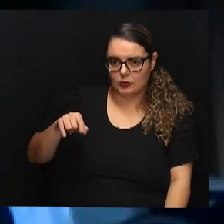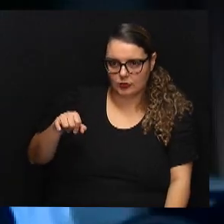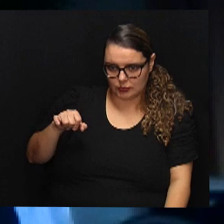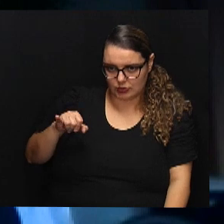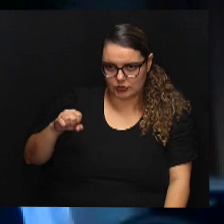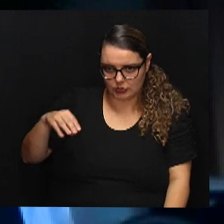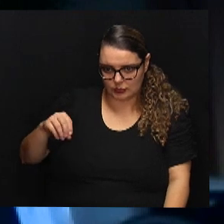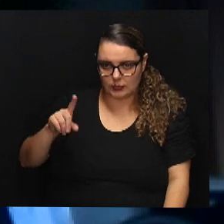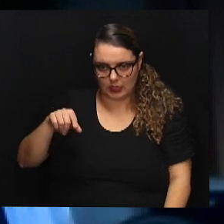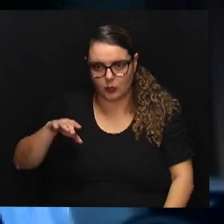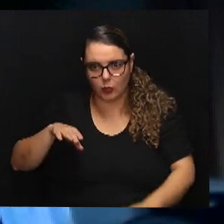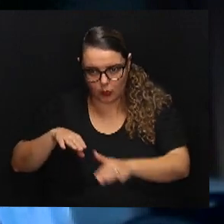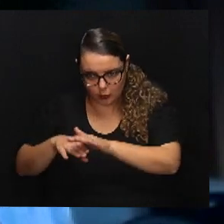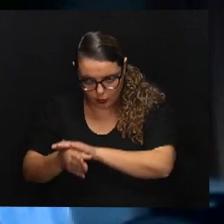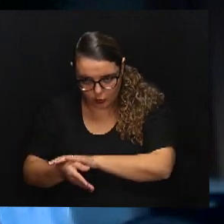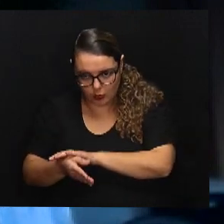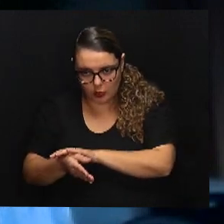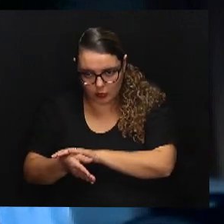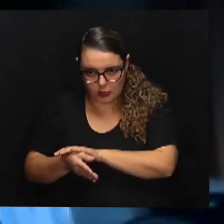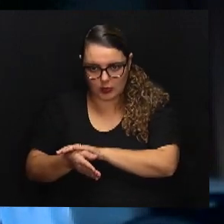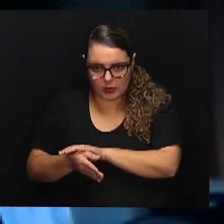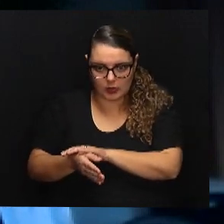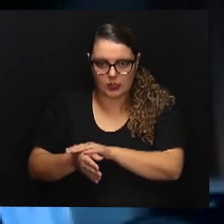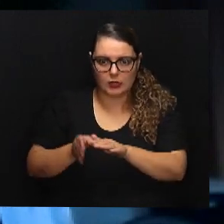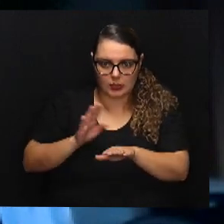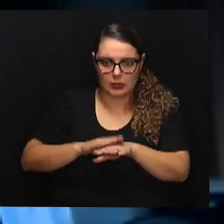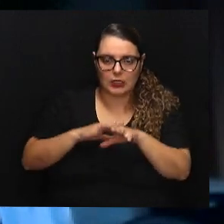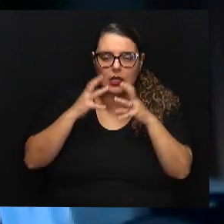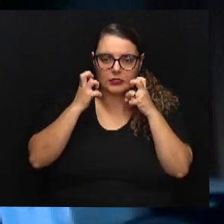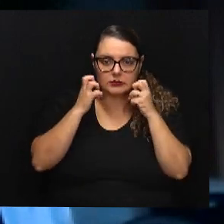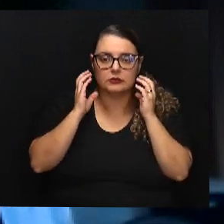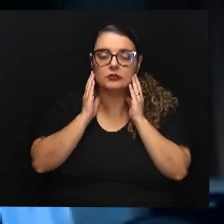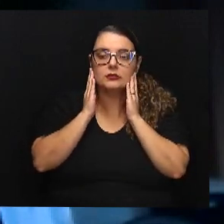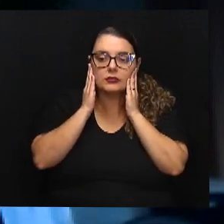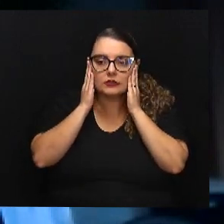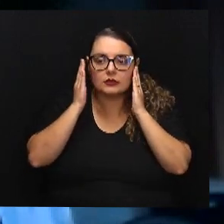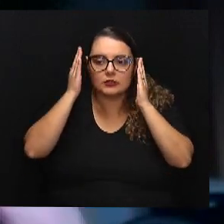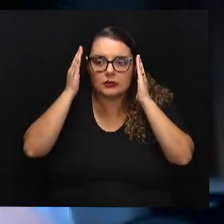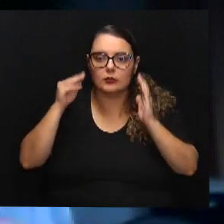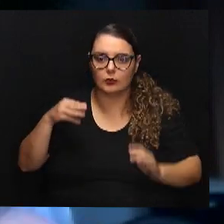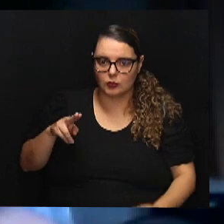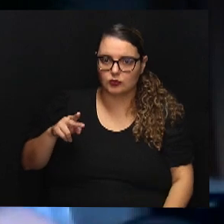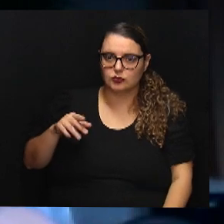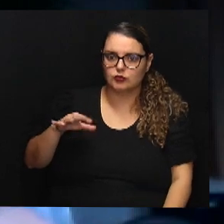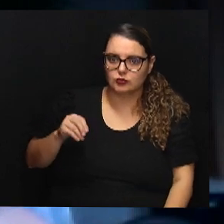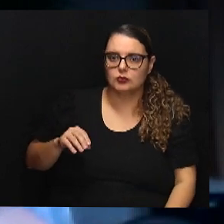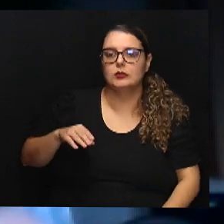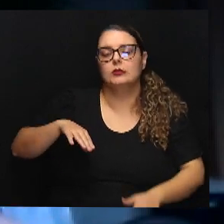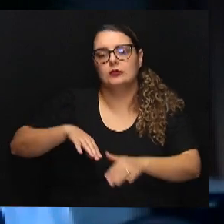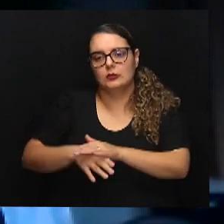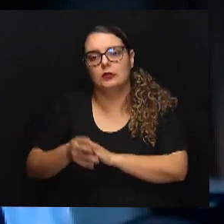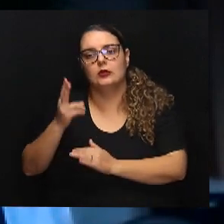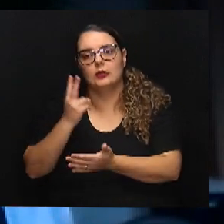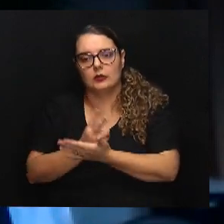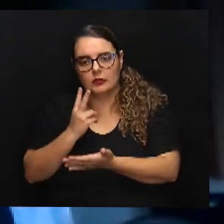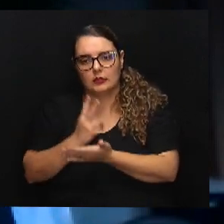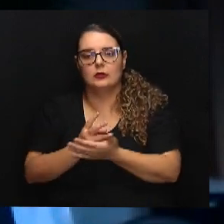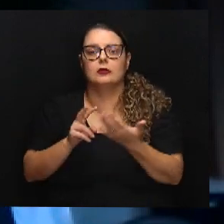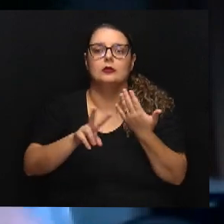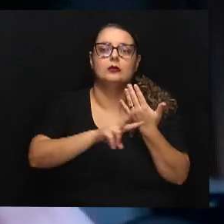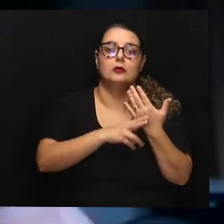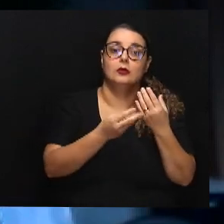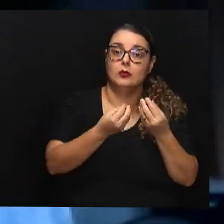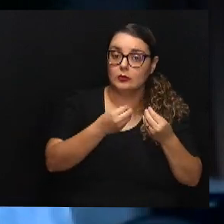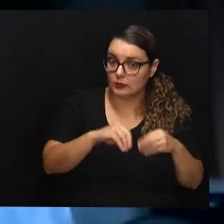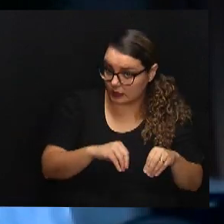Excelente pergunta. O bruxismo em si, ele é o hábito, né? O hábito de ficar ativando esses músculos. Então, esse